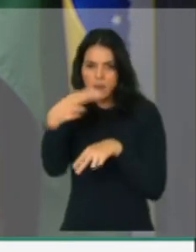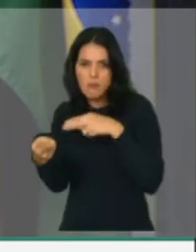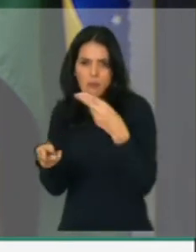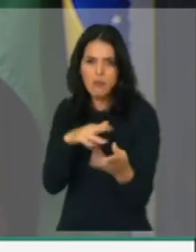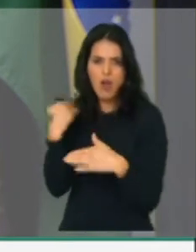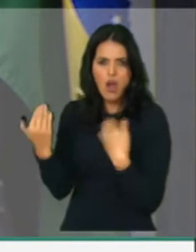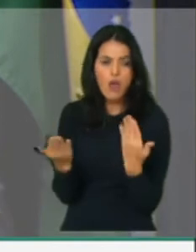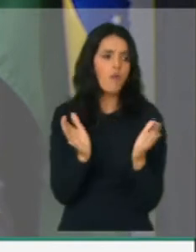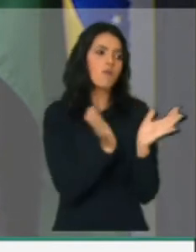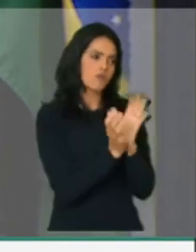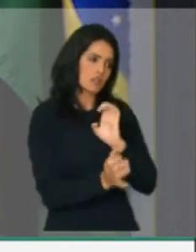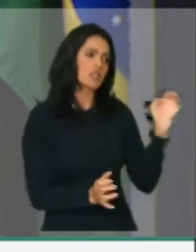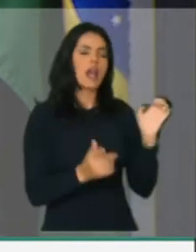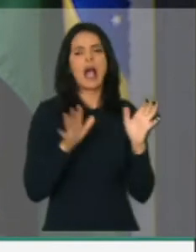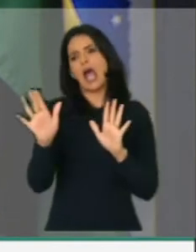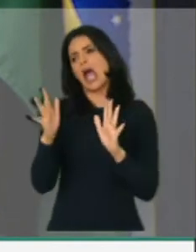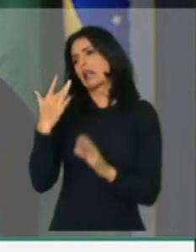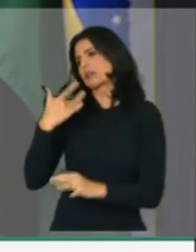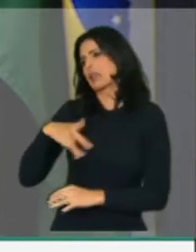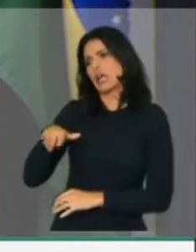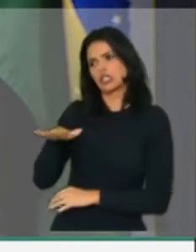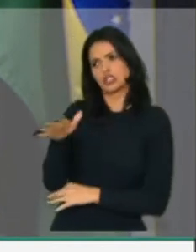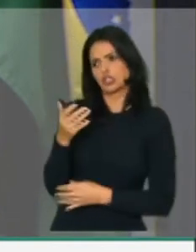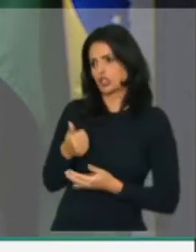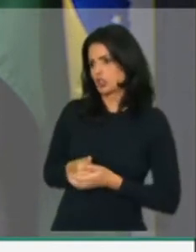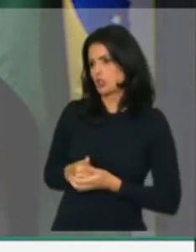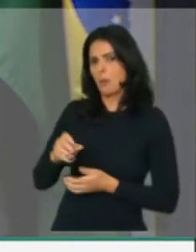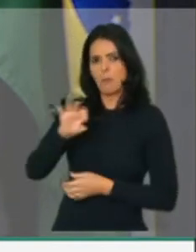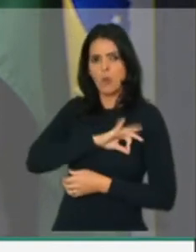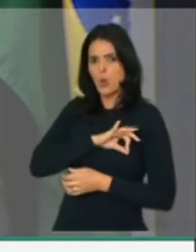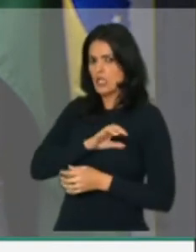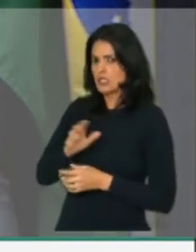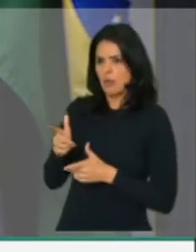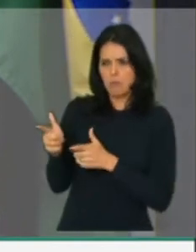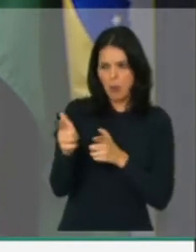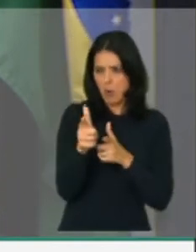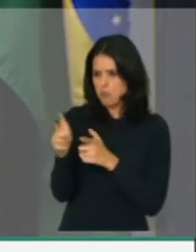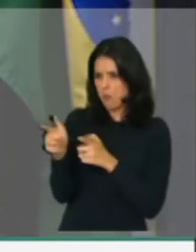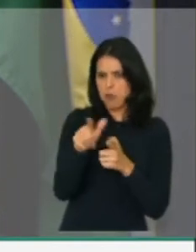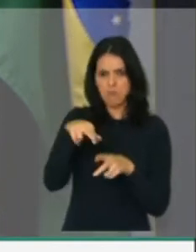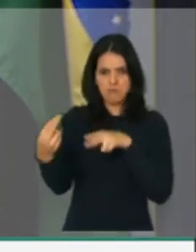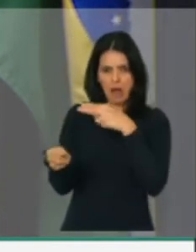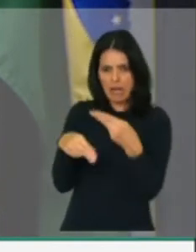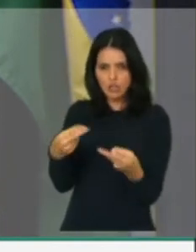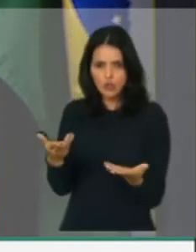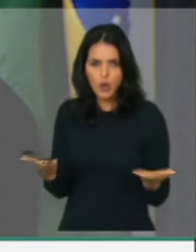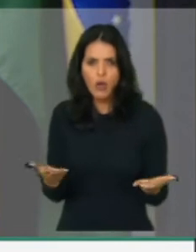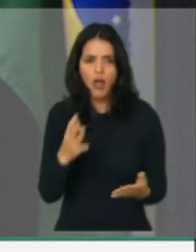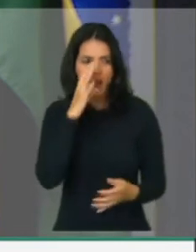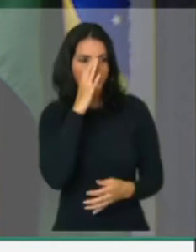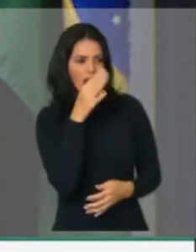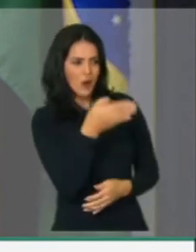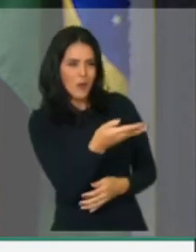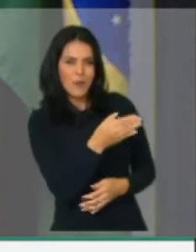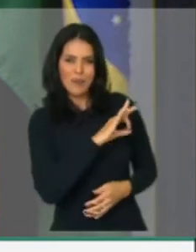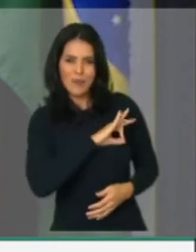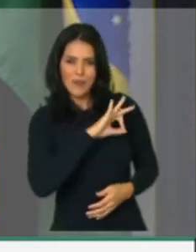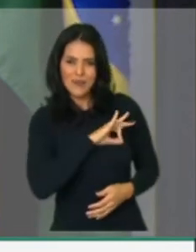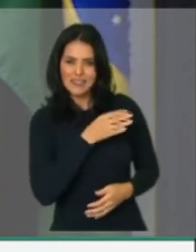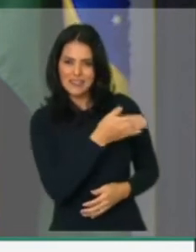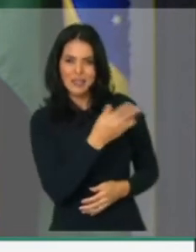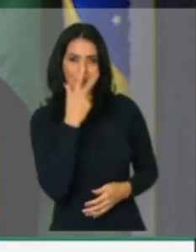vítimas da sociedade que foram vitimadas por uma operação da polícia colocando a polícia sempre